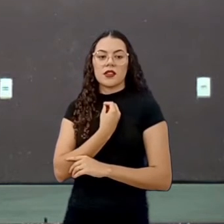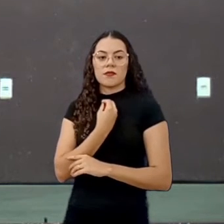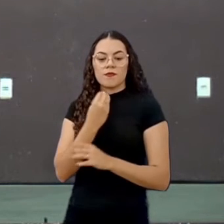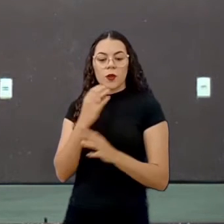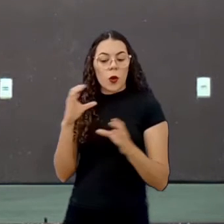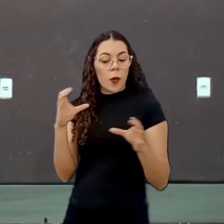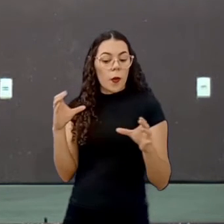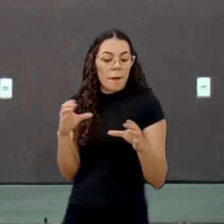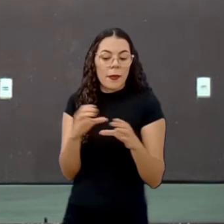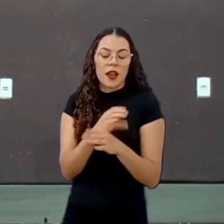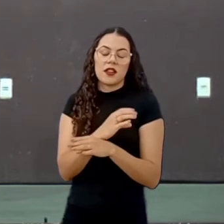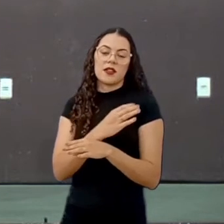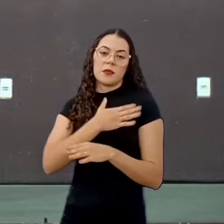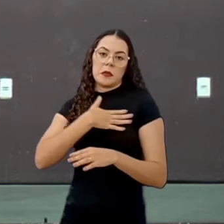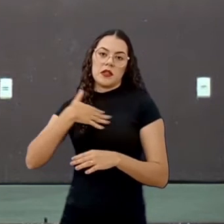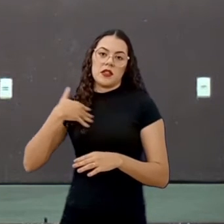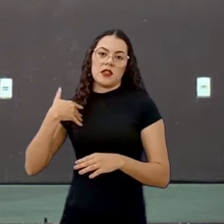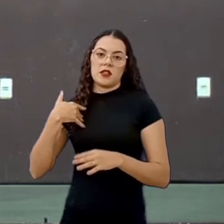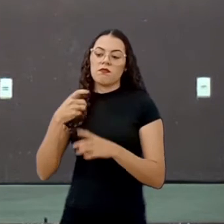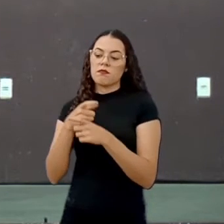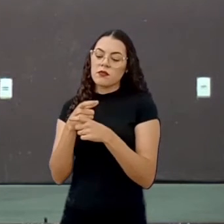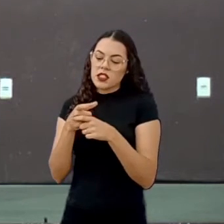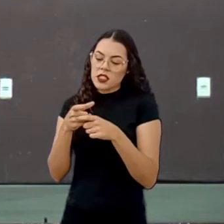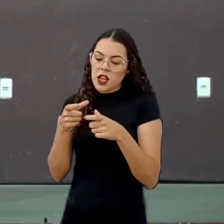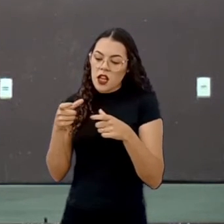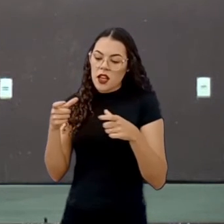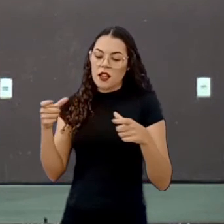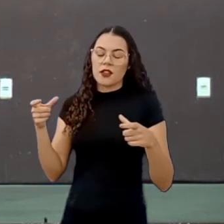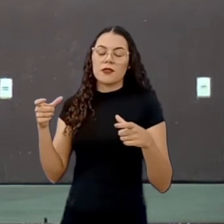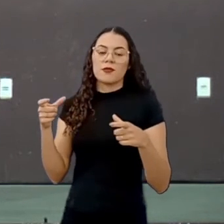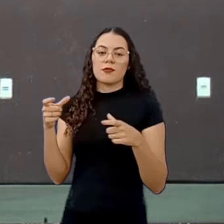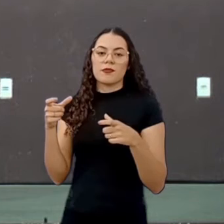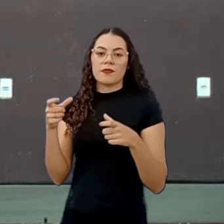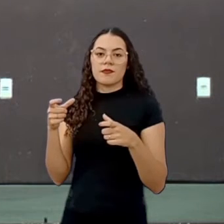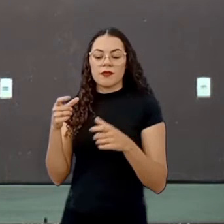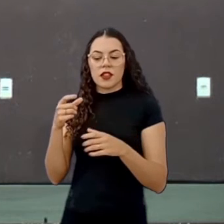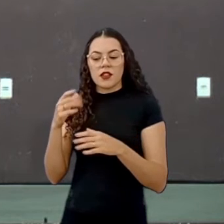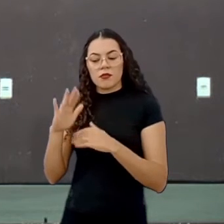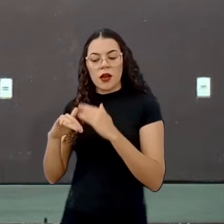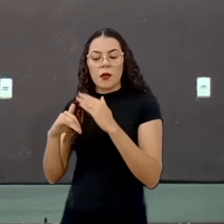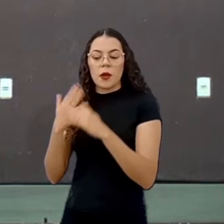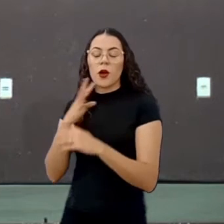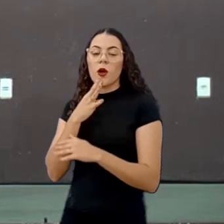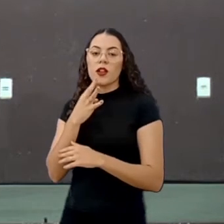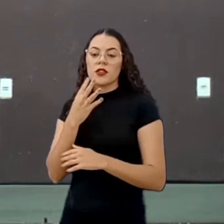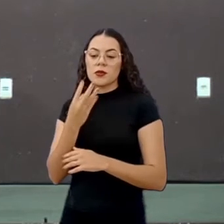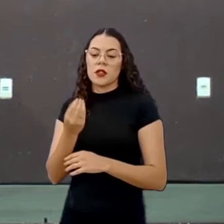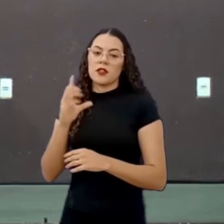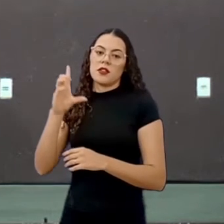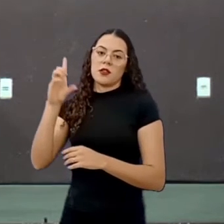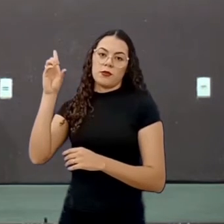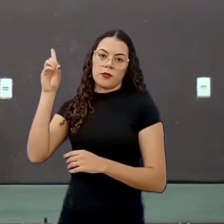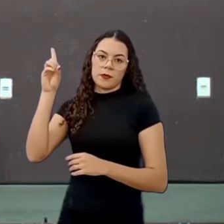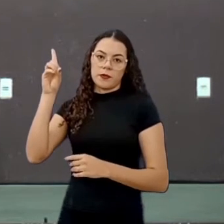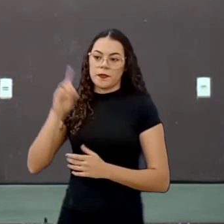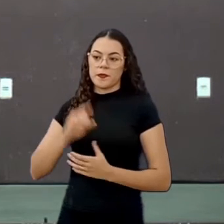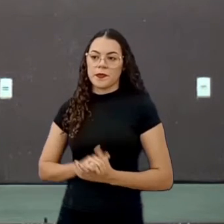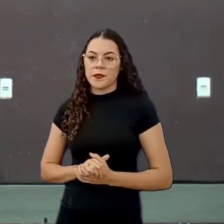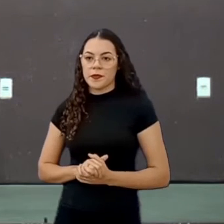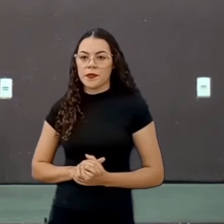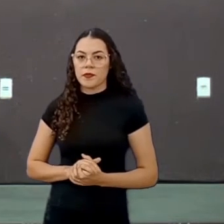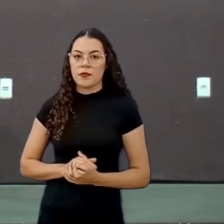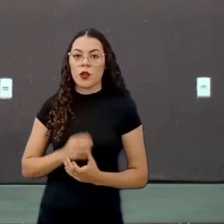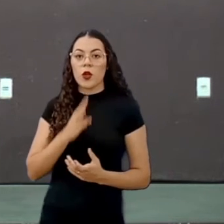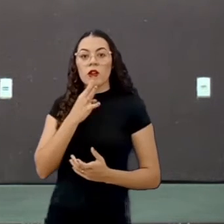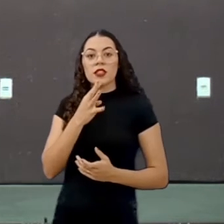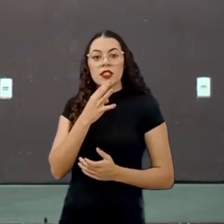inteiro agrado, frutificando em toda boa obra e crescendo no conhecimento de Deus.